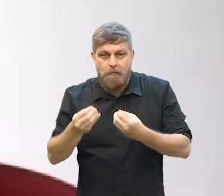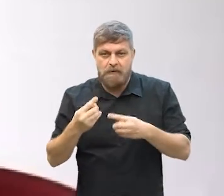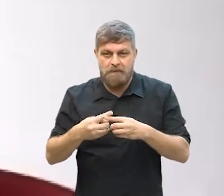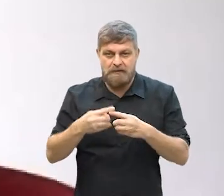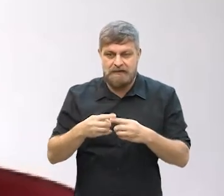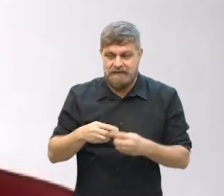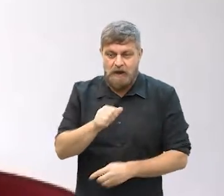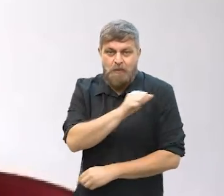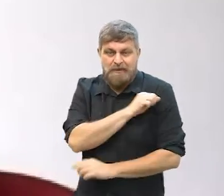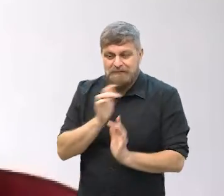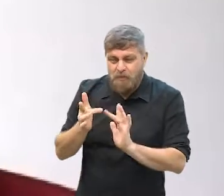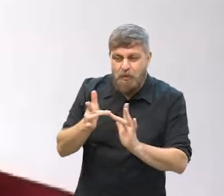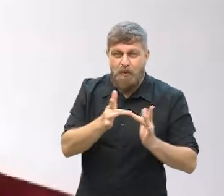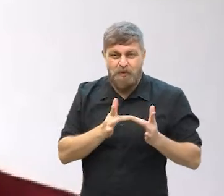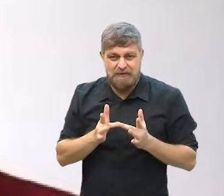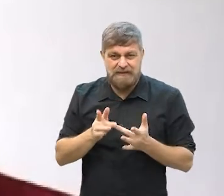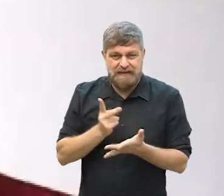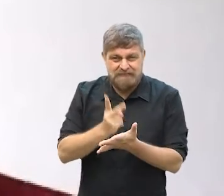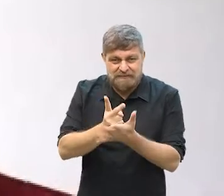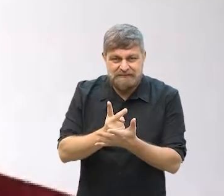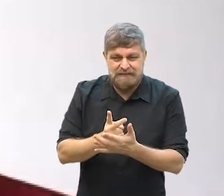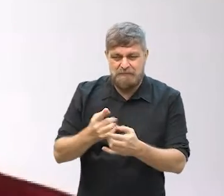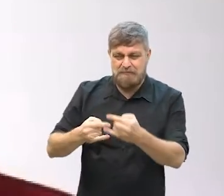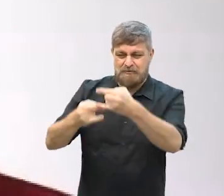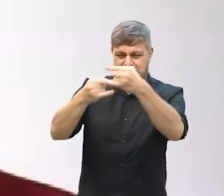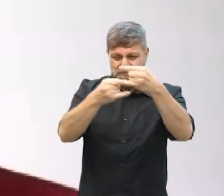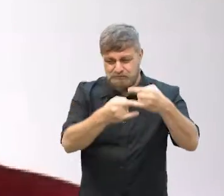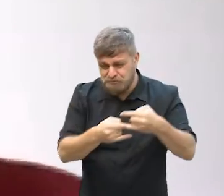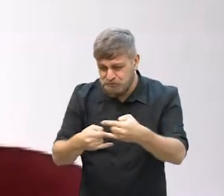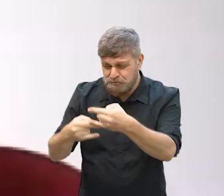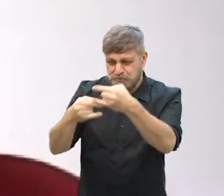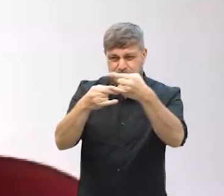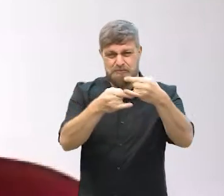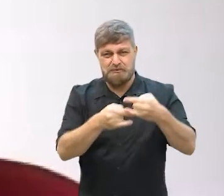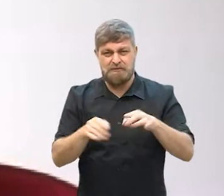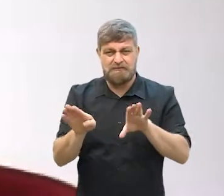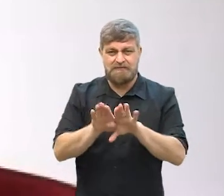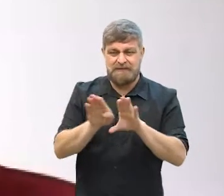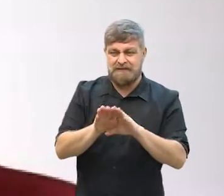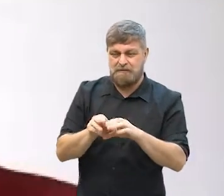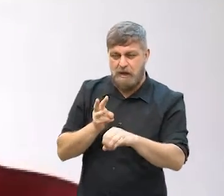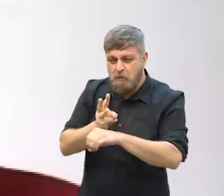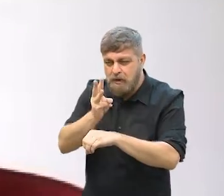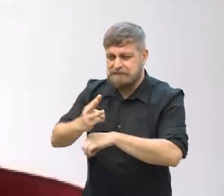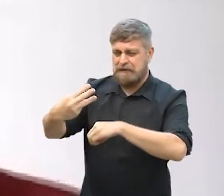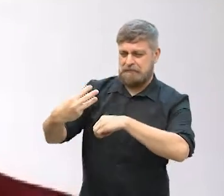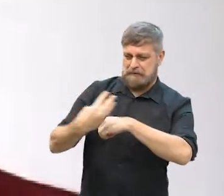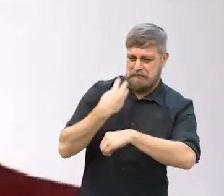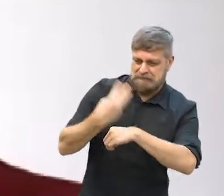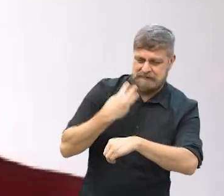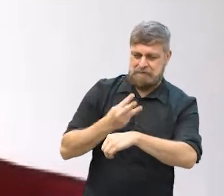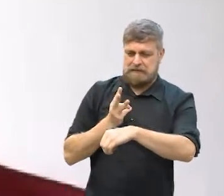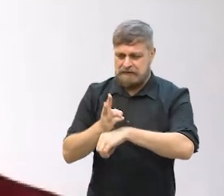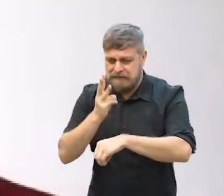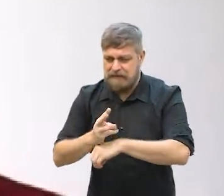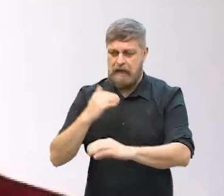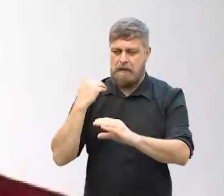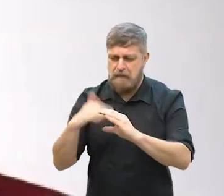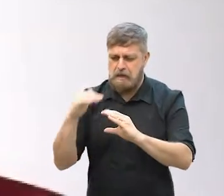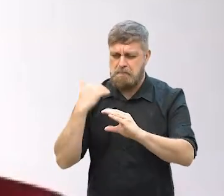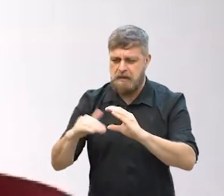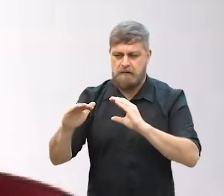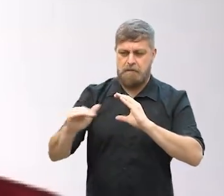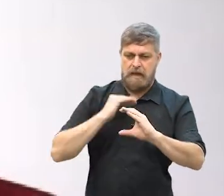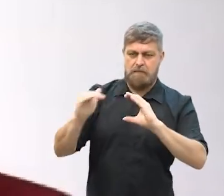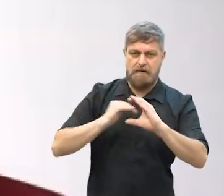o contato com os alunos era sempre via videoconferências, contato de troca de mensagens no WhatsApp, troca de